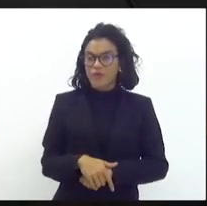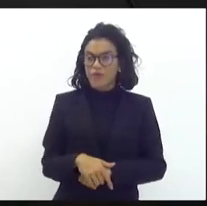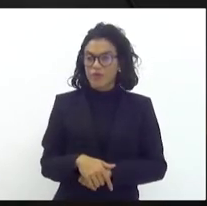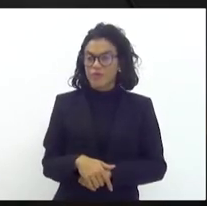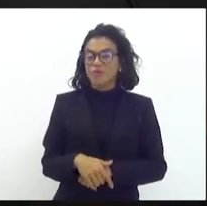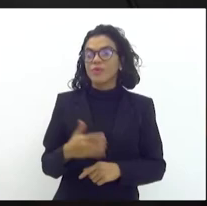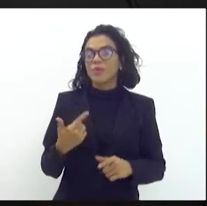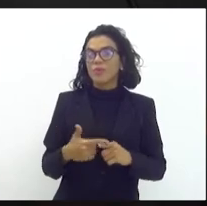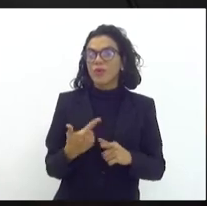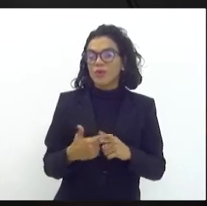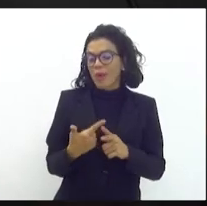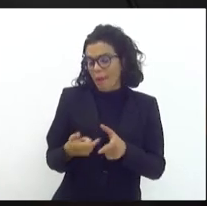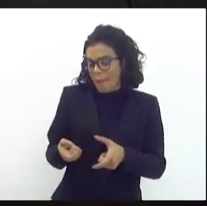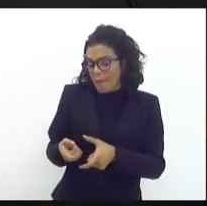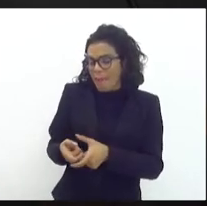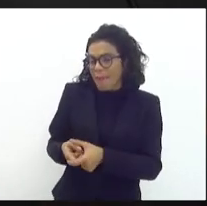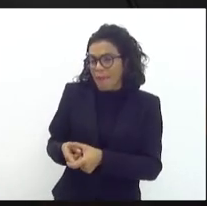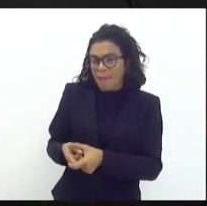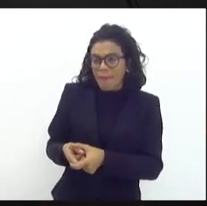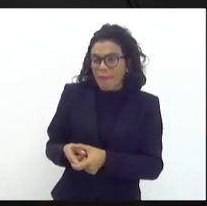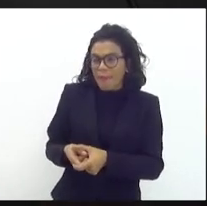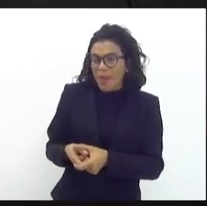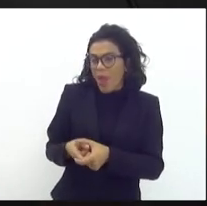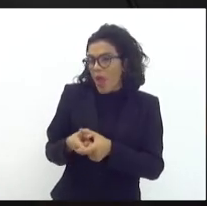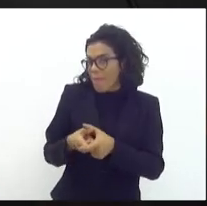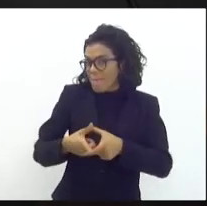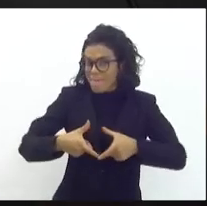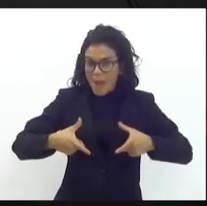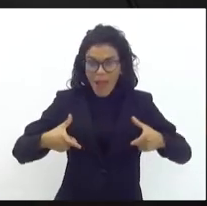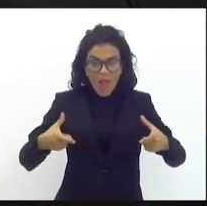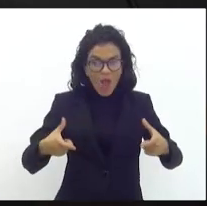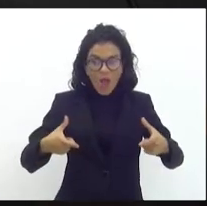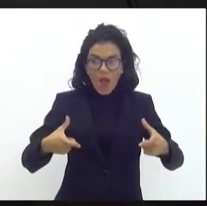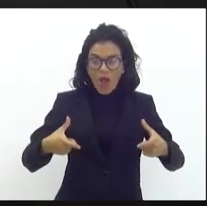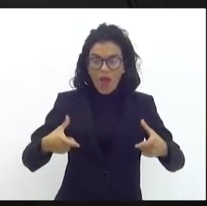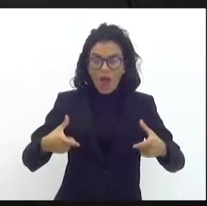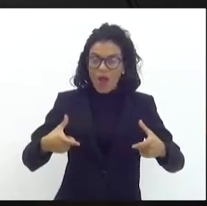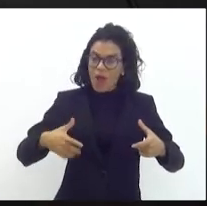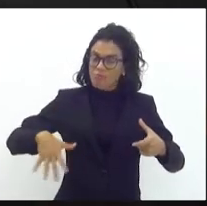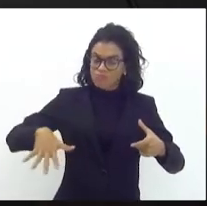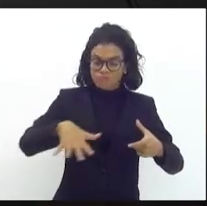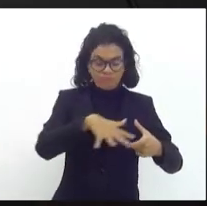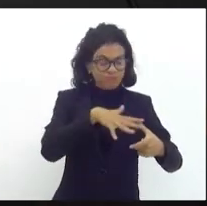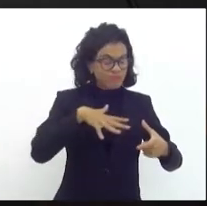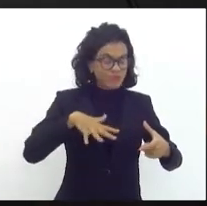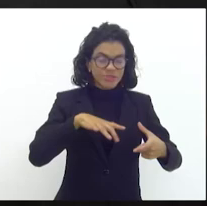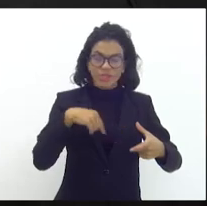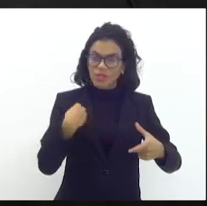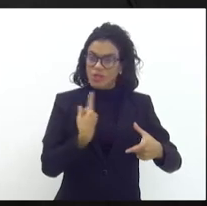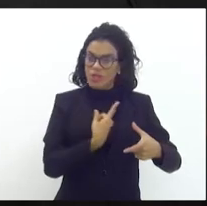porque eu acho que é uma unanimidade aqui né inclusive entre os colegas auditores que a gente vive